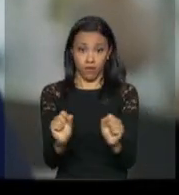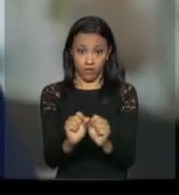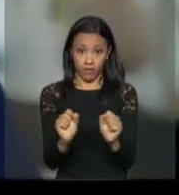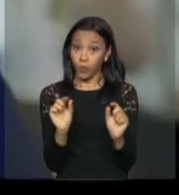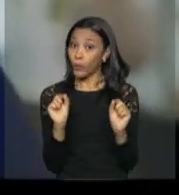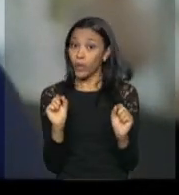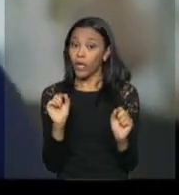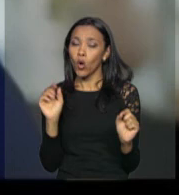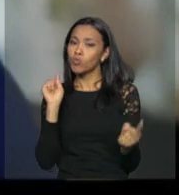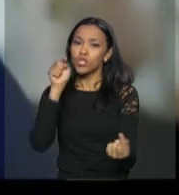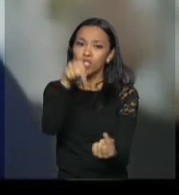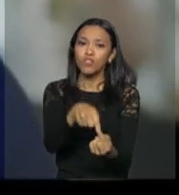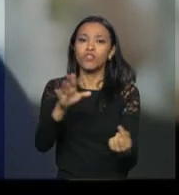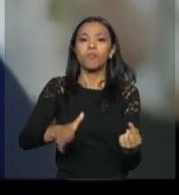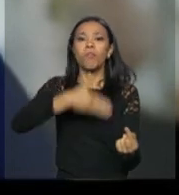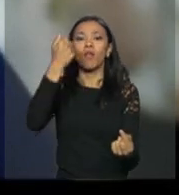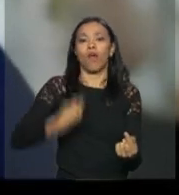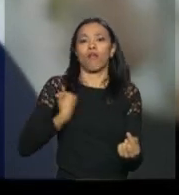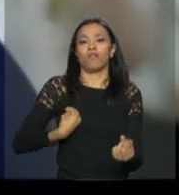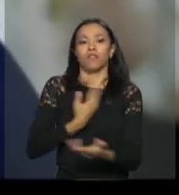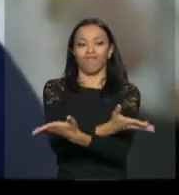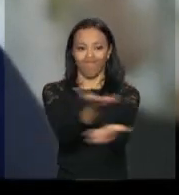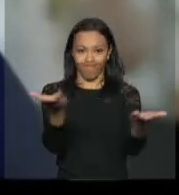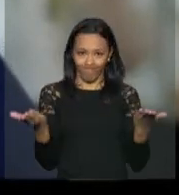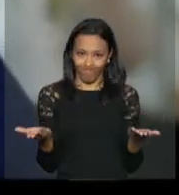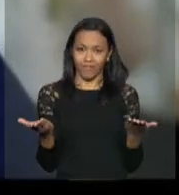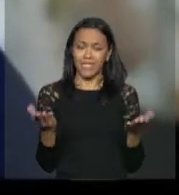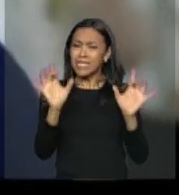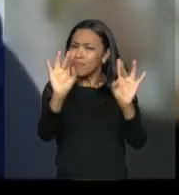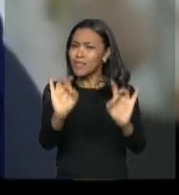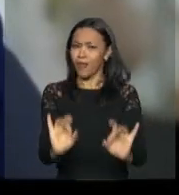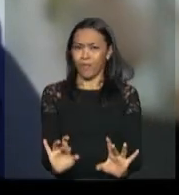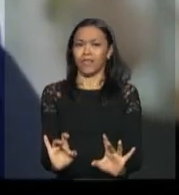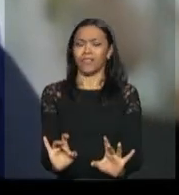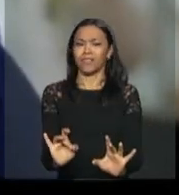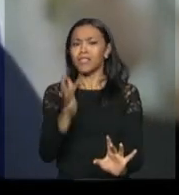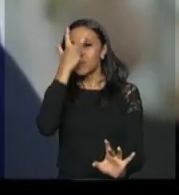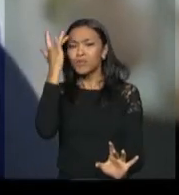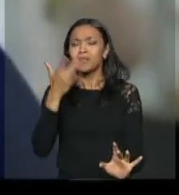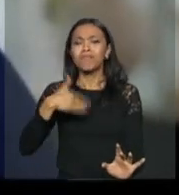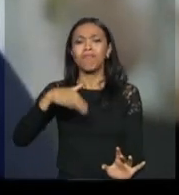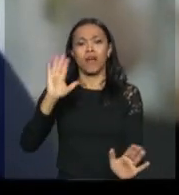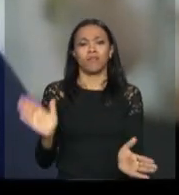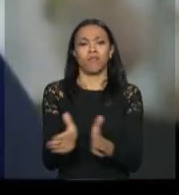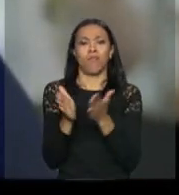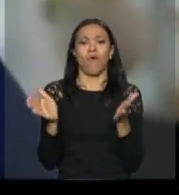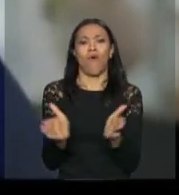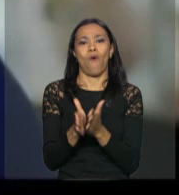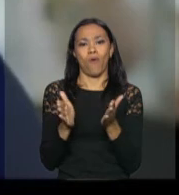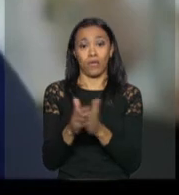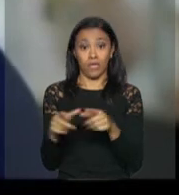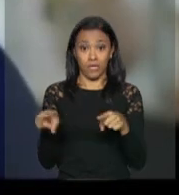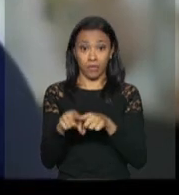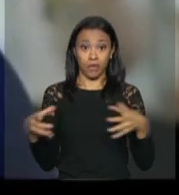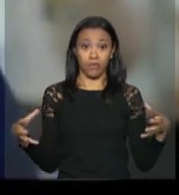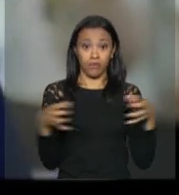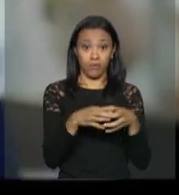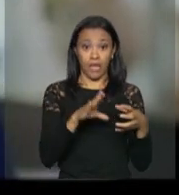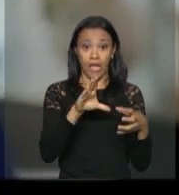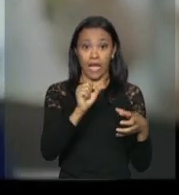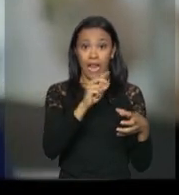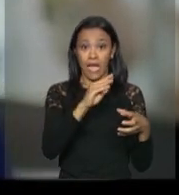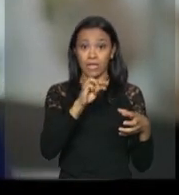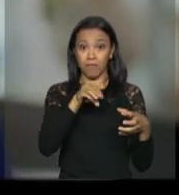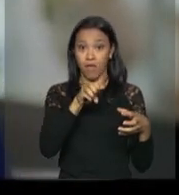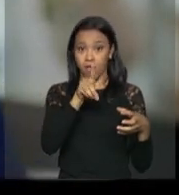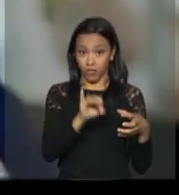para melhorar a vida dos brasileiros, especialmente dos mais pobres e da classe média. Continuar